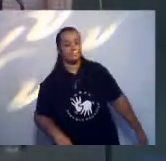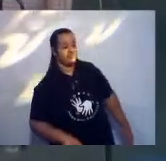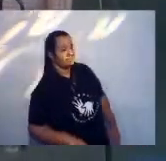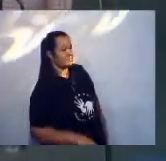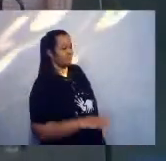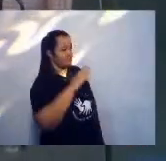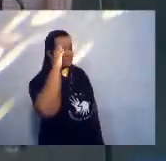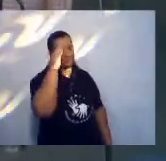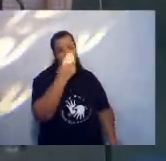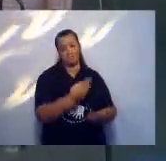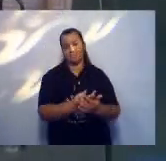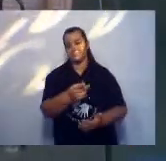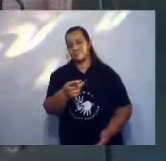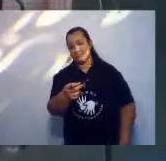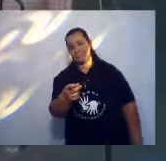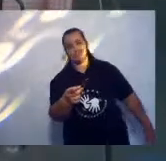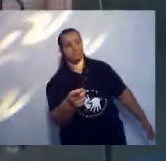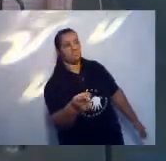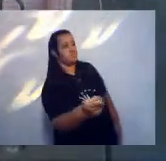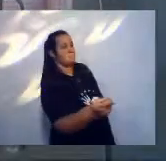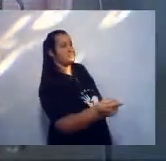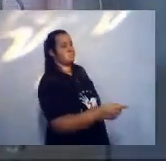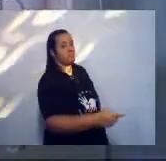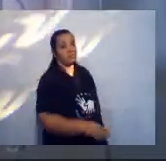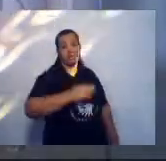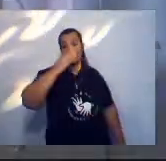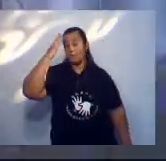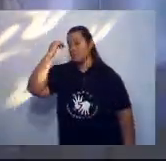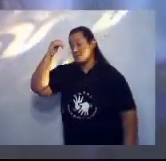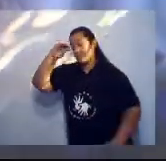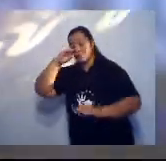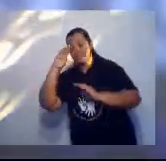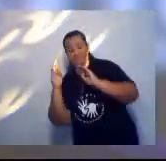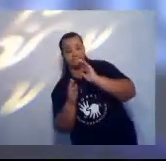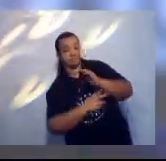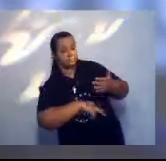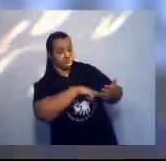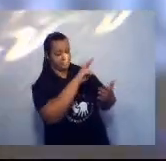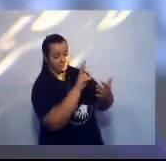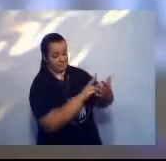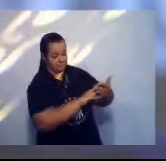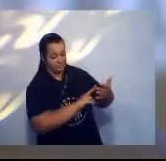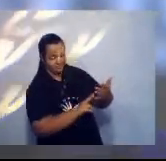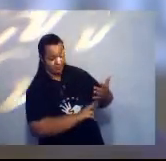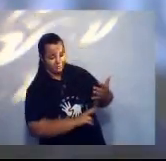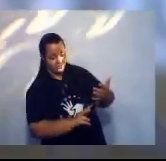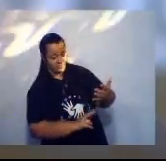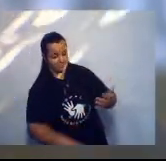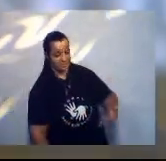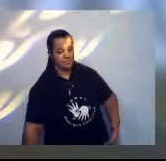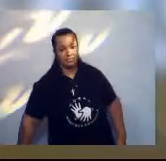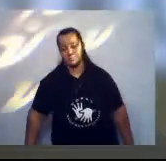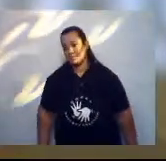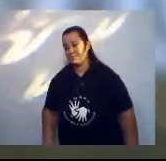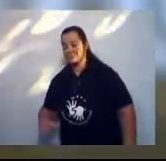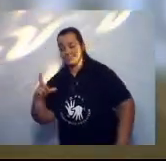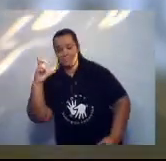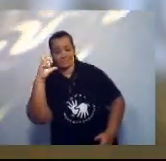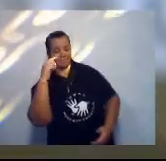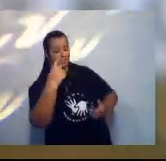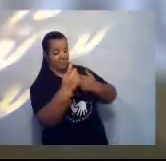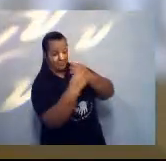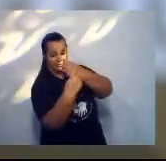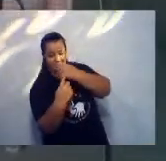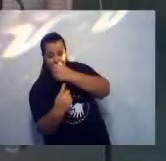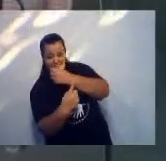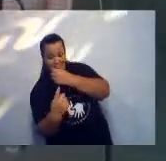bastante, acredito em você. Tô sabendo de tudo, tô lendo seus